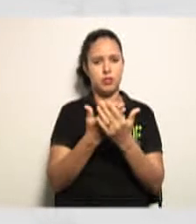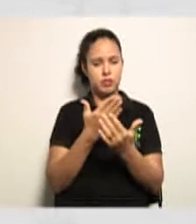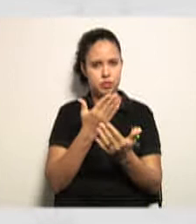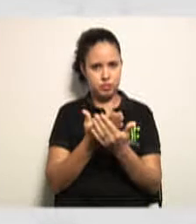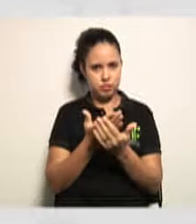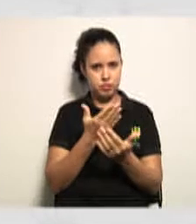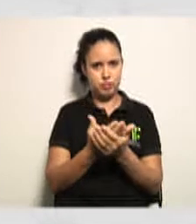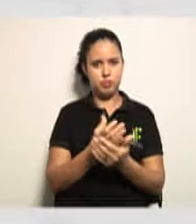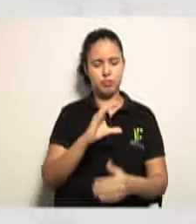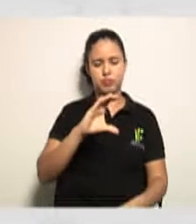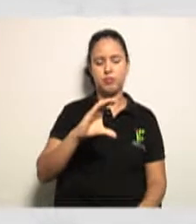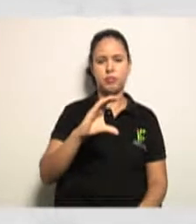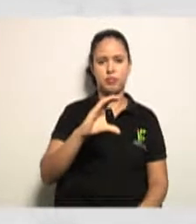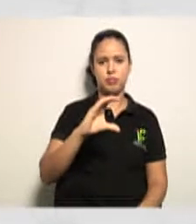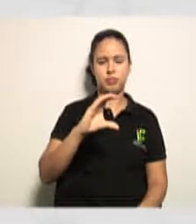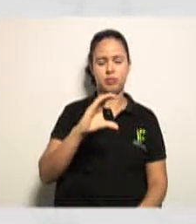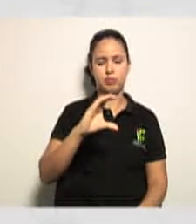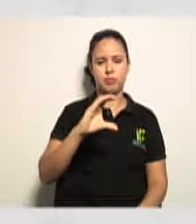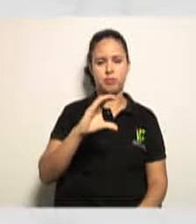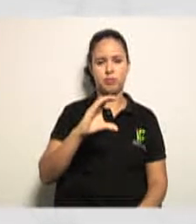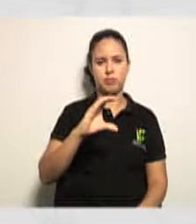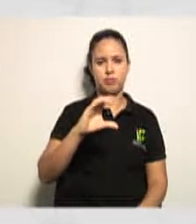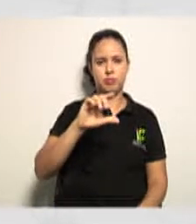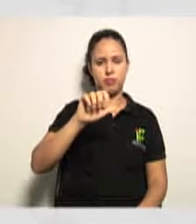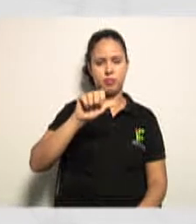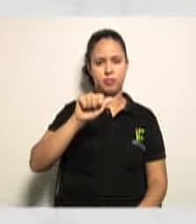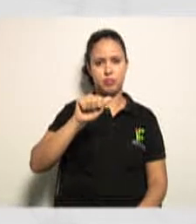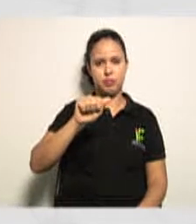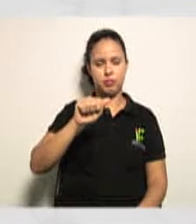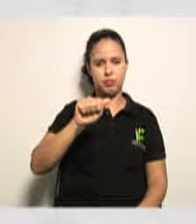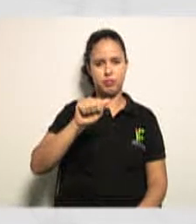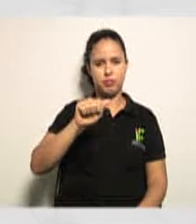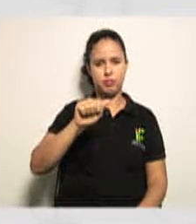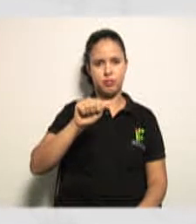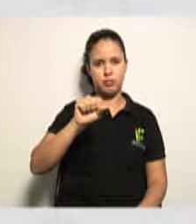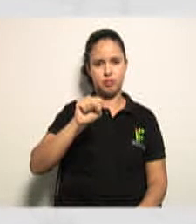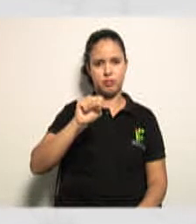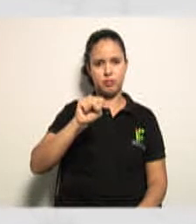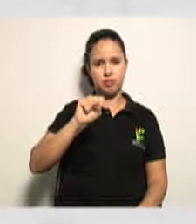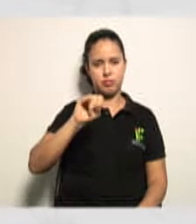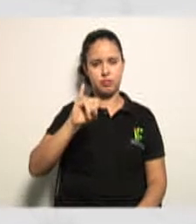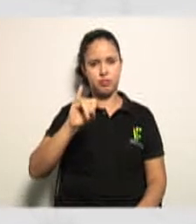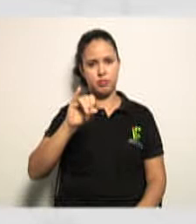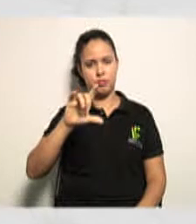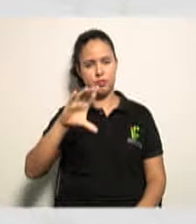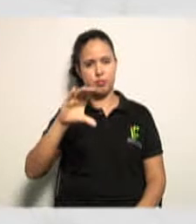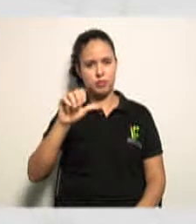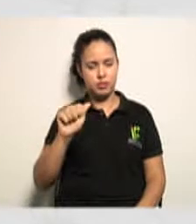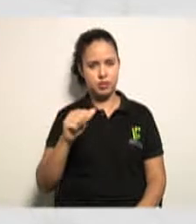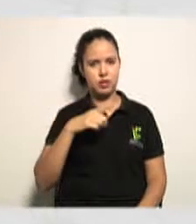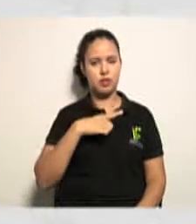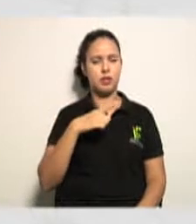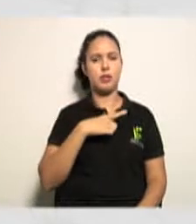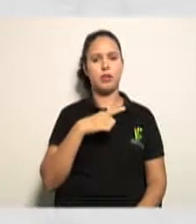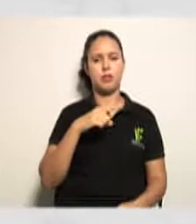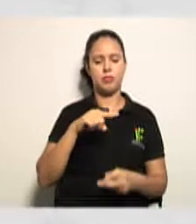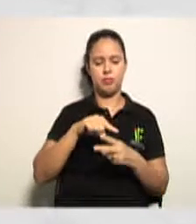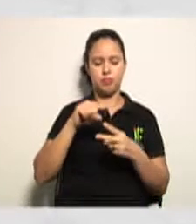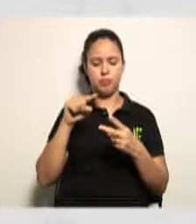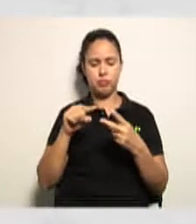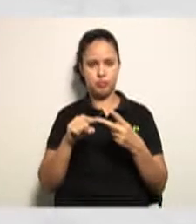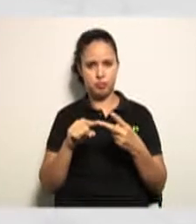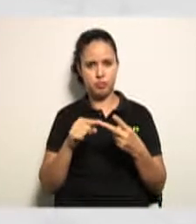é formada pela escola científica e a escola clássica, que aí a gente tem Frederick Taylor e Henry Fayol, que